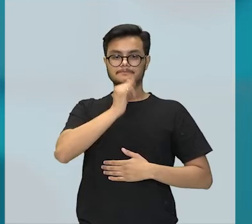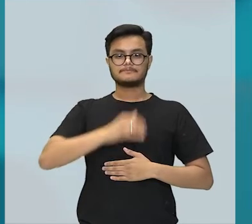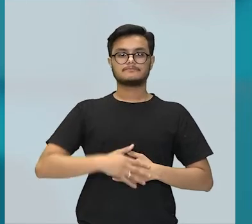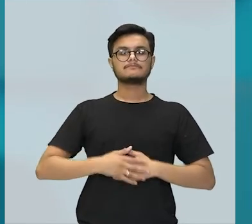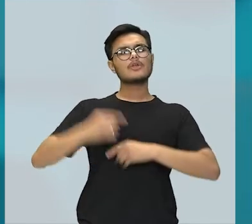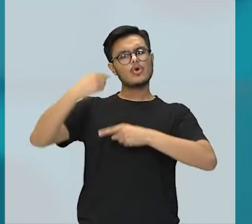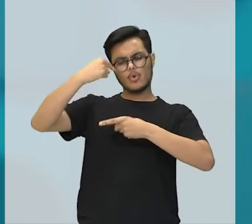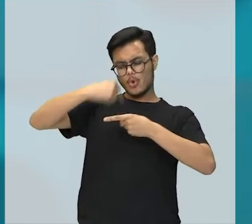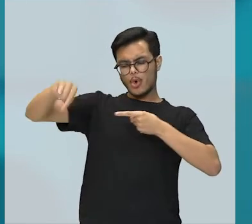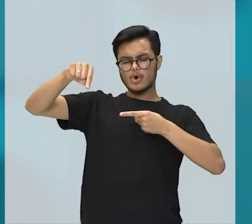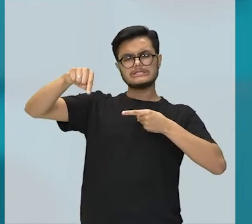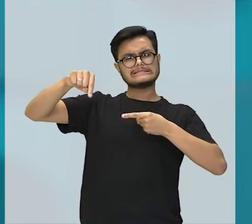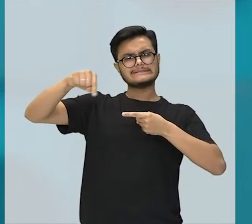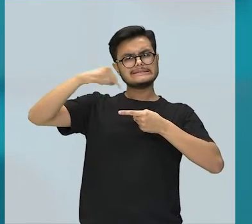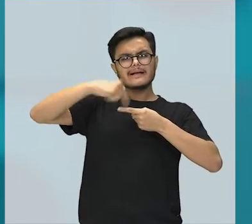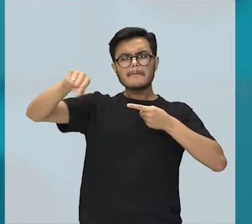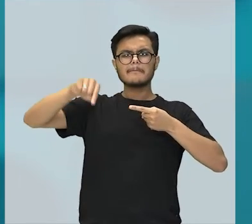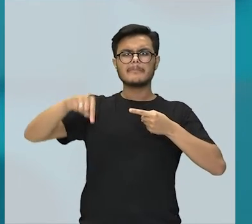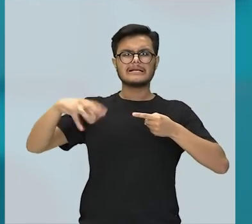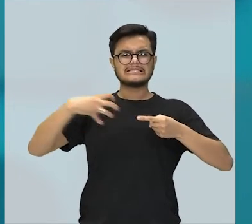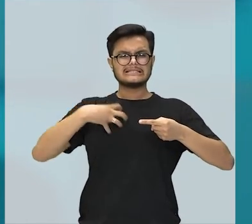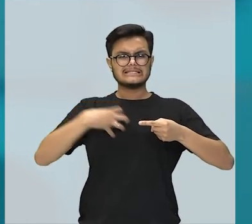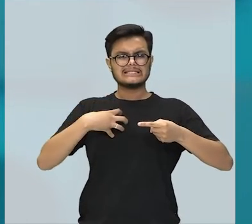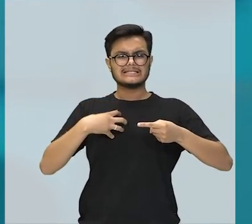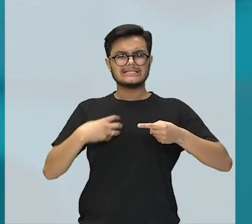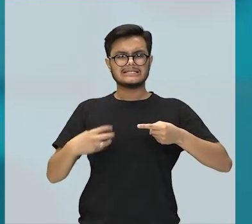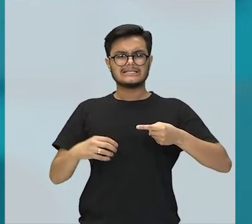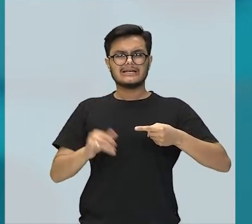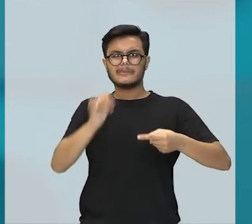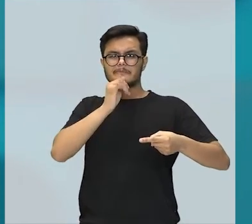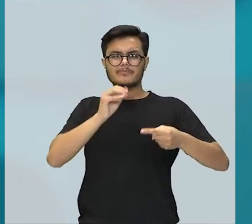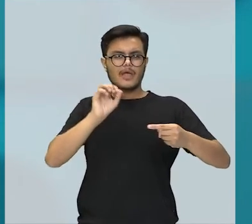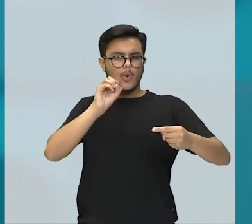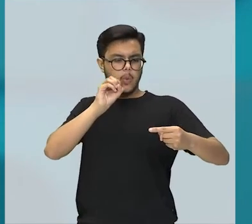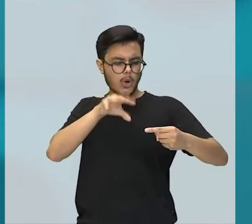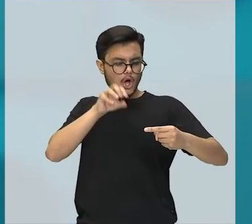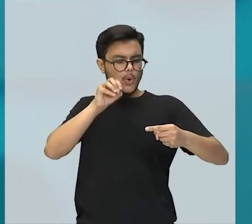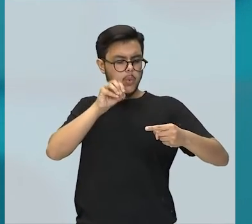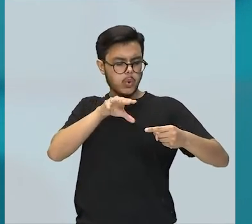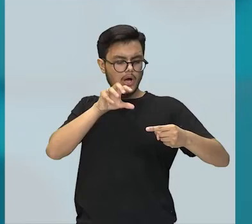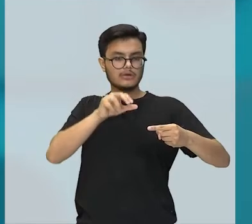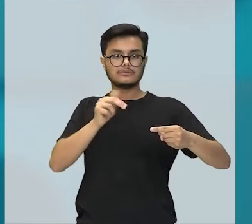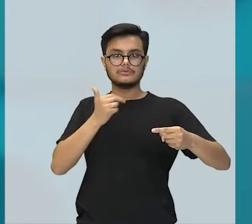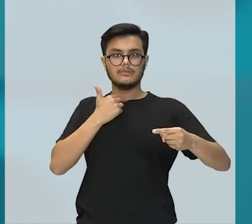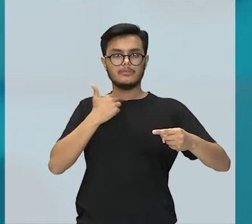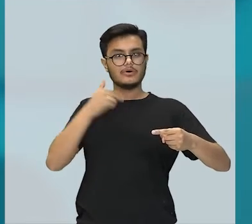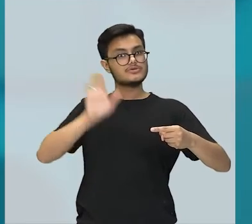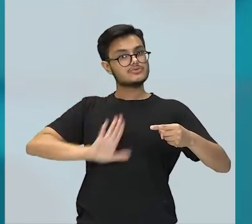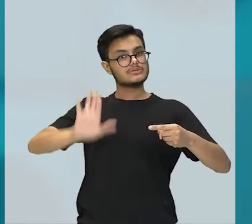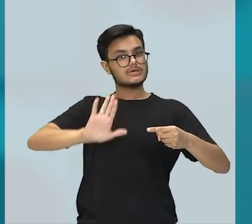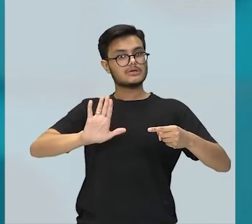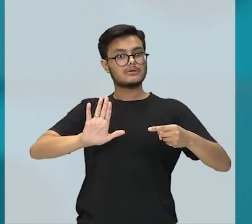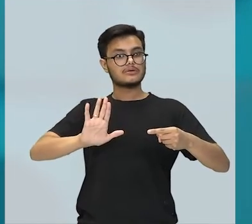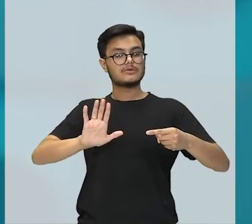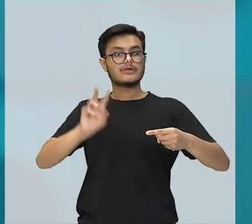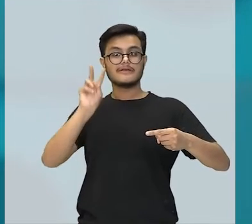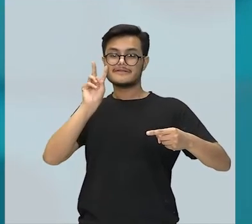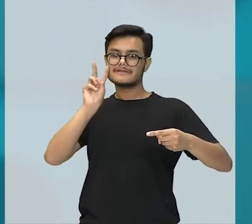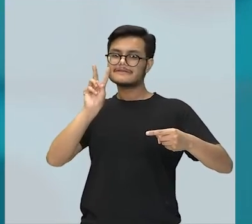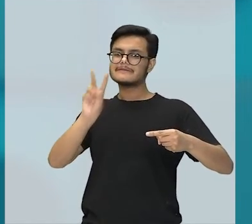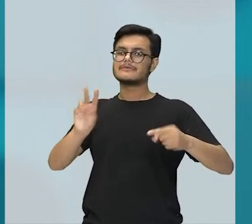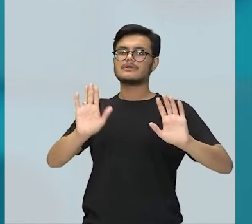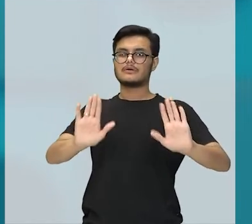um corte ou um ferimento, a primeira coisa que a gente faz é... Não pode, tá? Vocês viram aí o